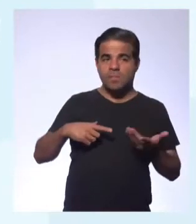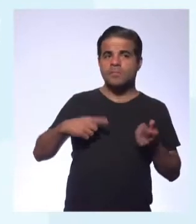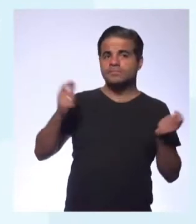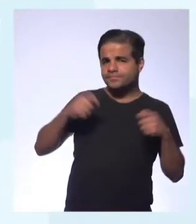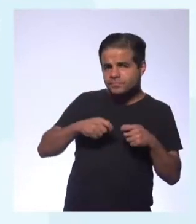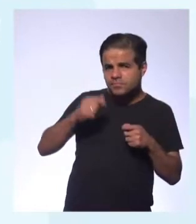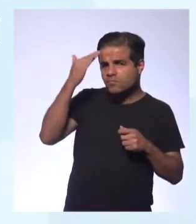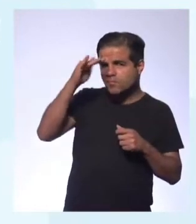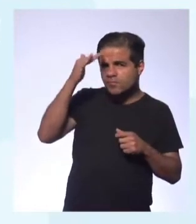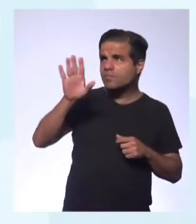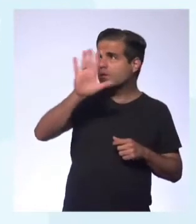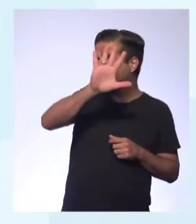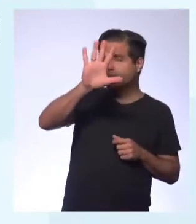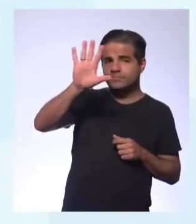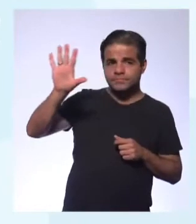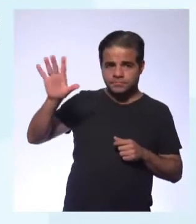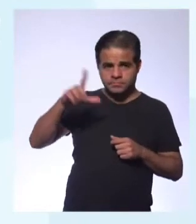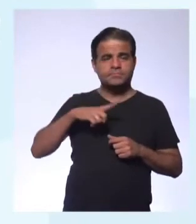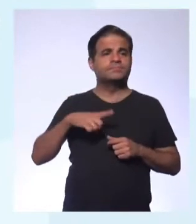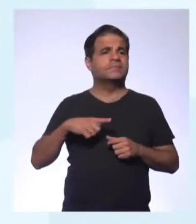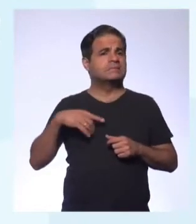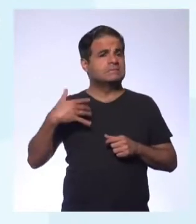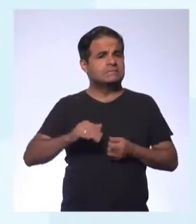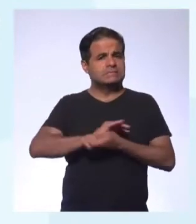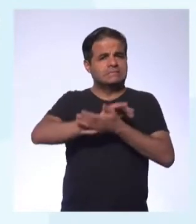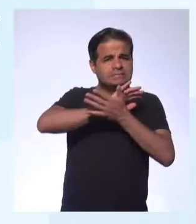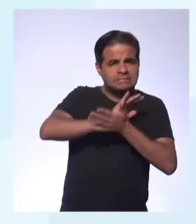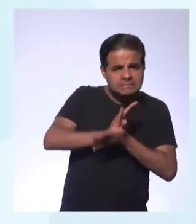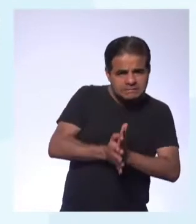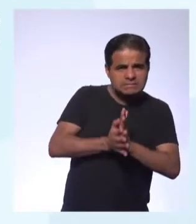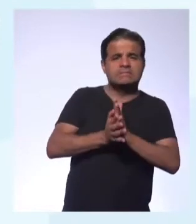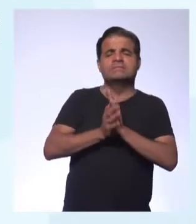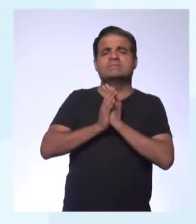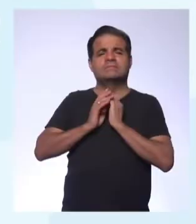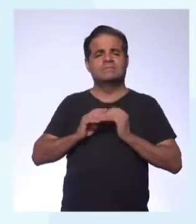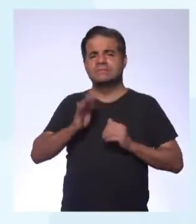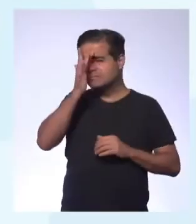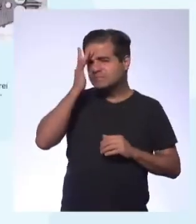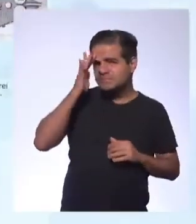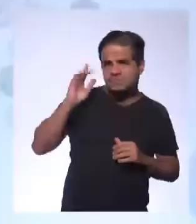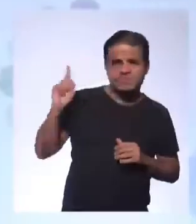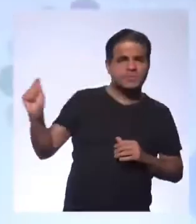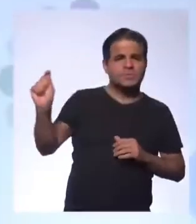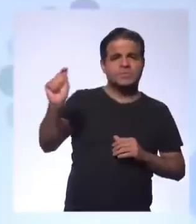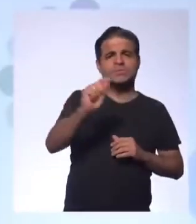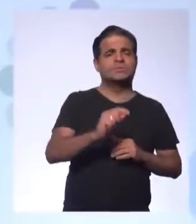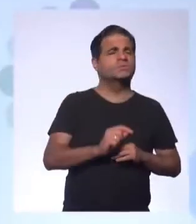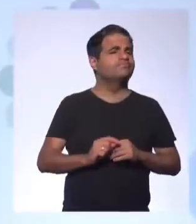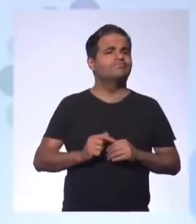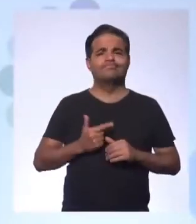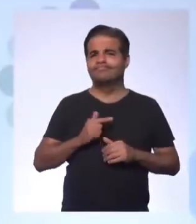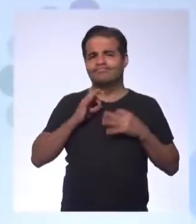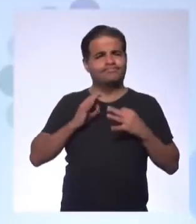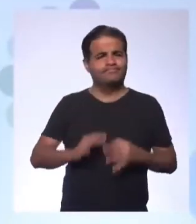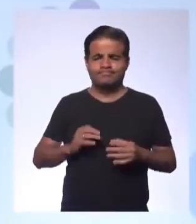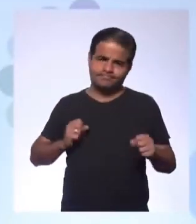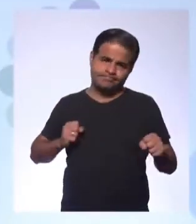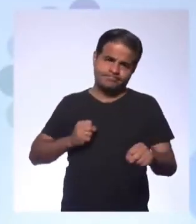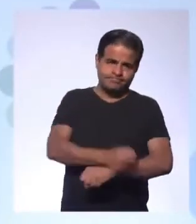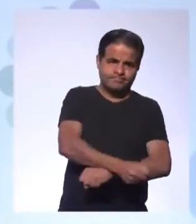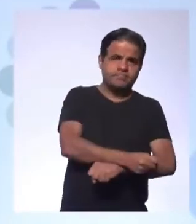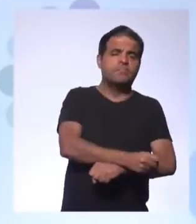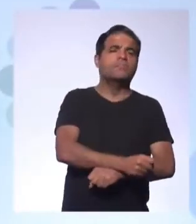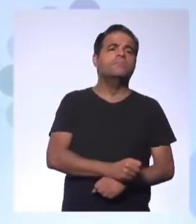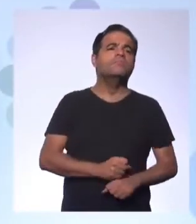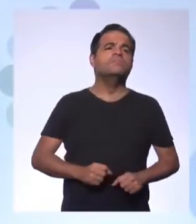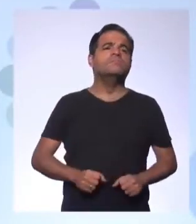para compreender aí, galera, que houve aí um massacre, de fato, e muita injustiça aí com a escravidão.